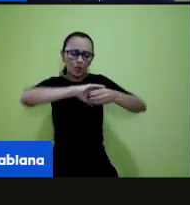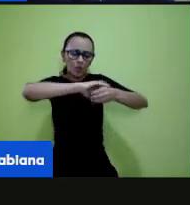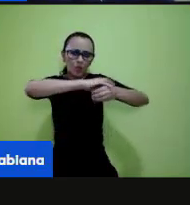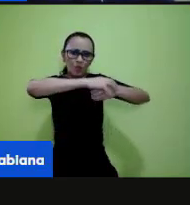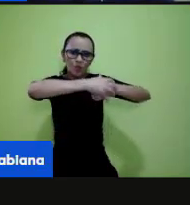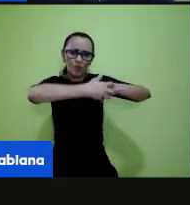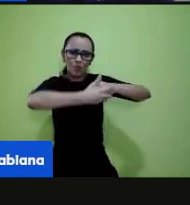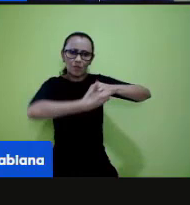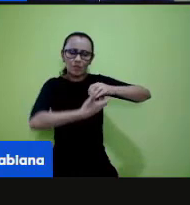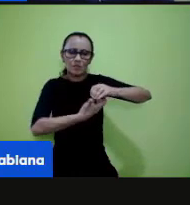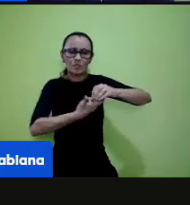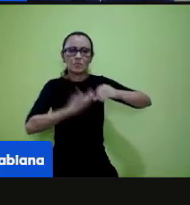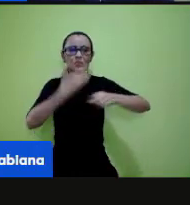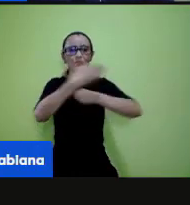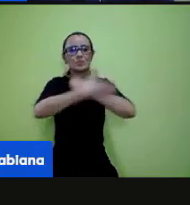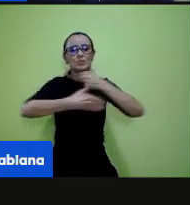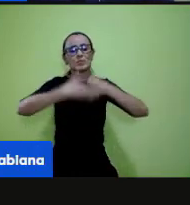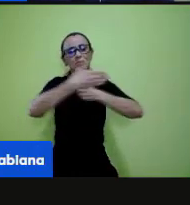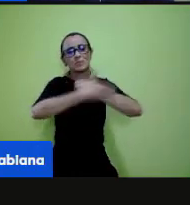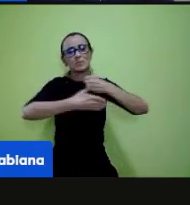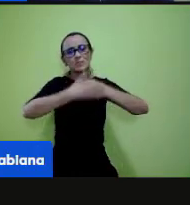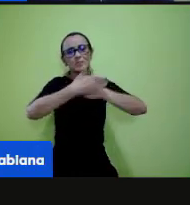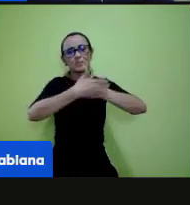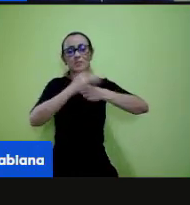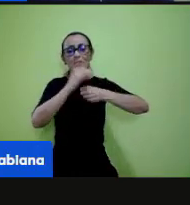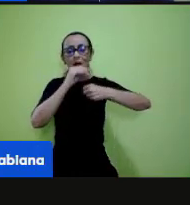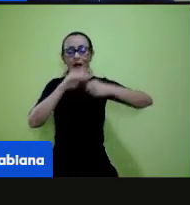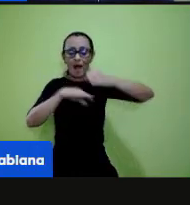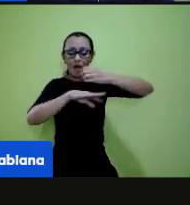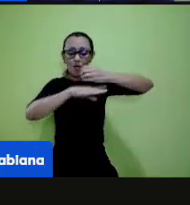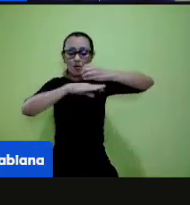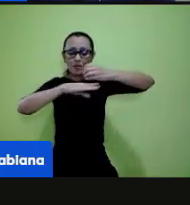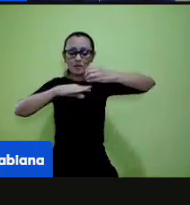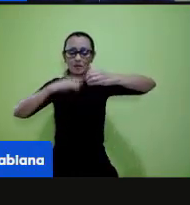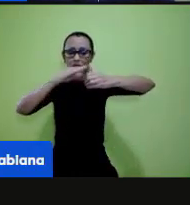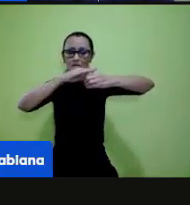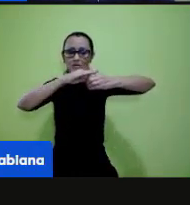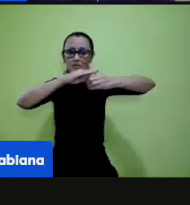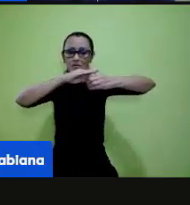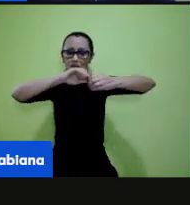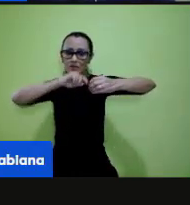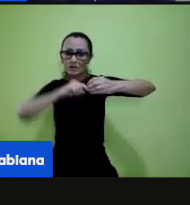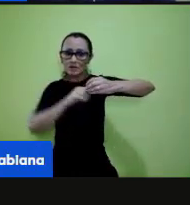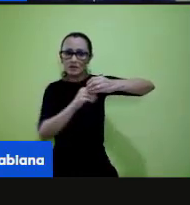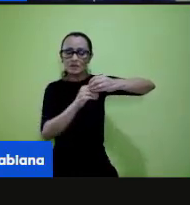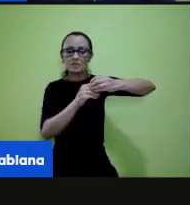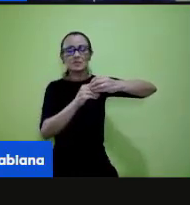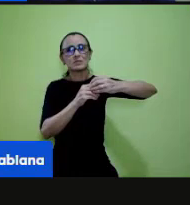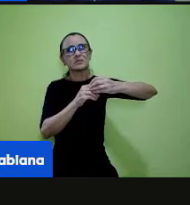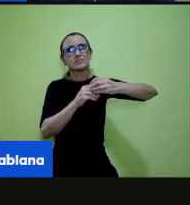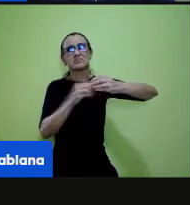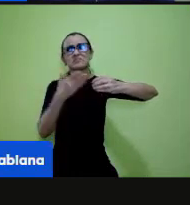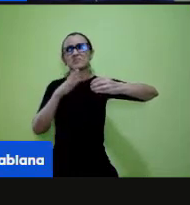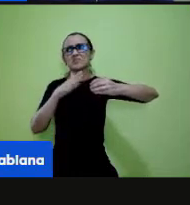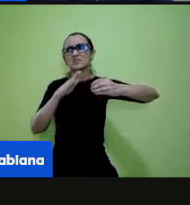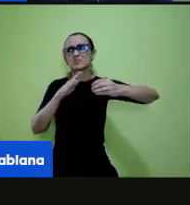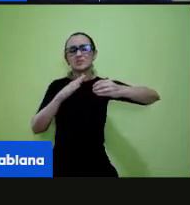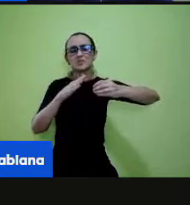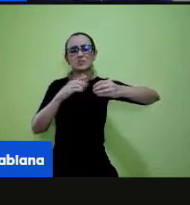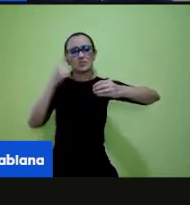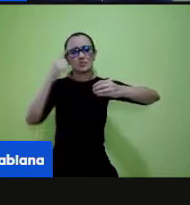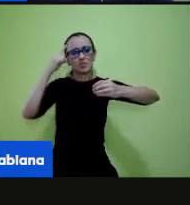ela fica mais na altura da superfície da água, porque dali, então, 48 horas em média,